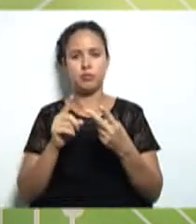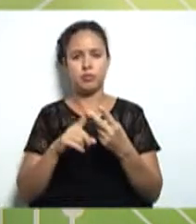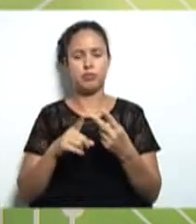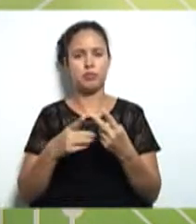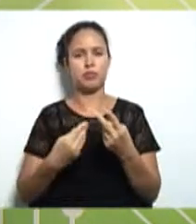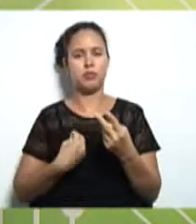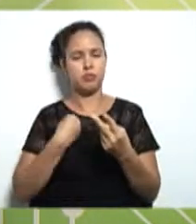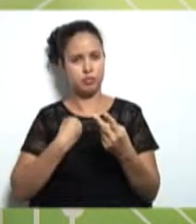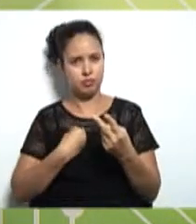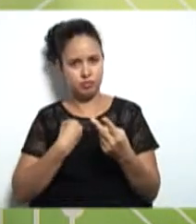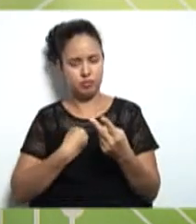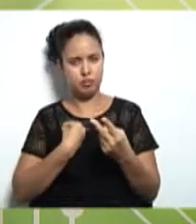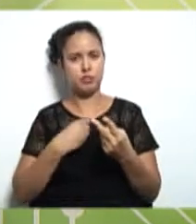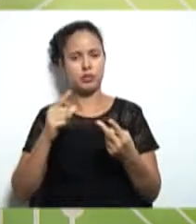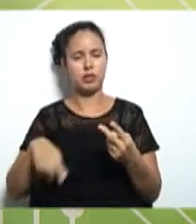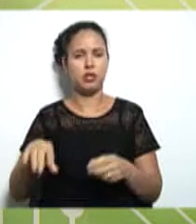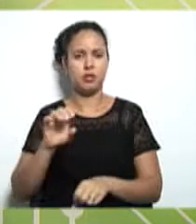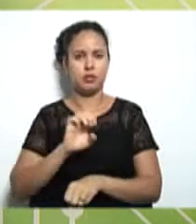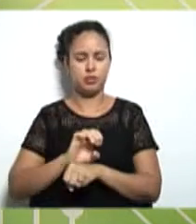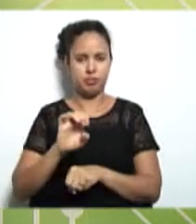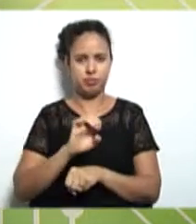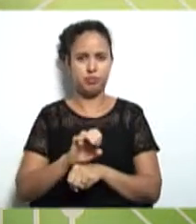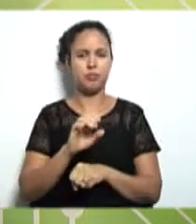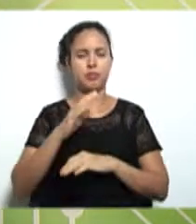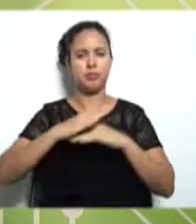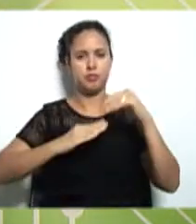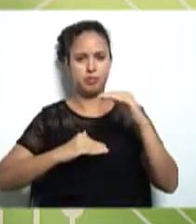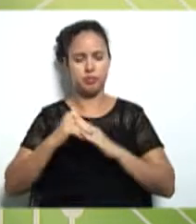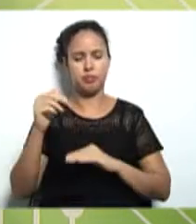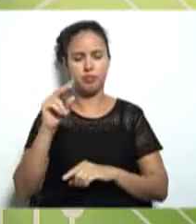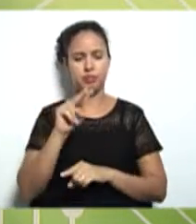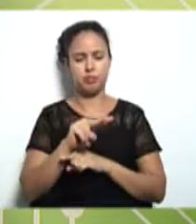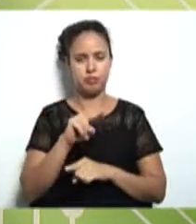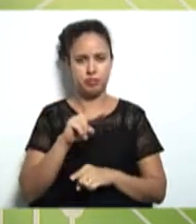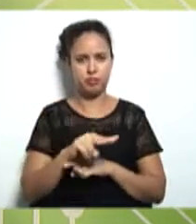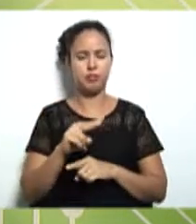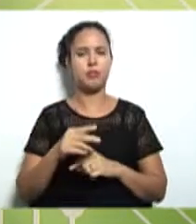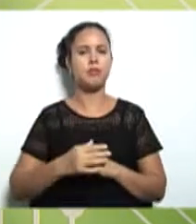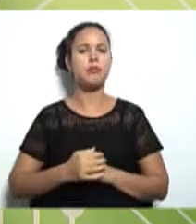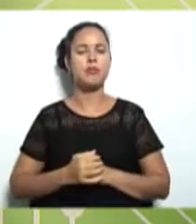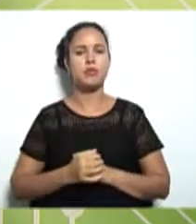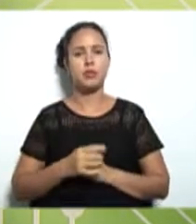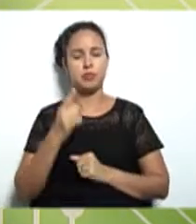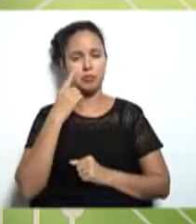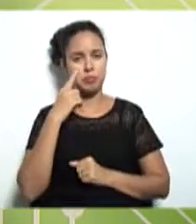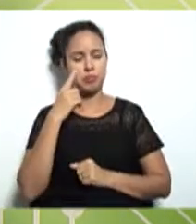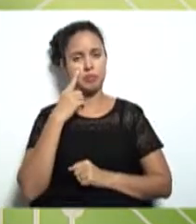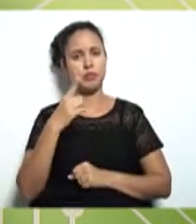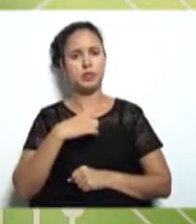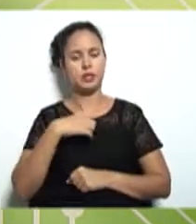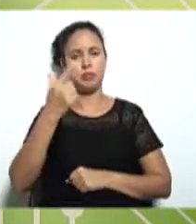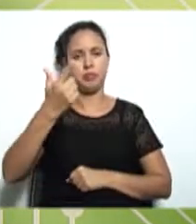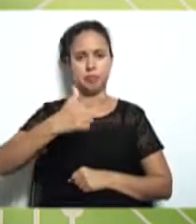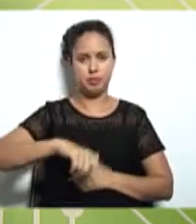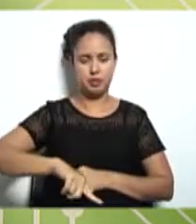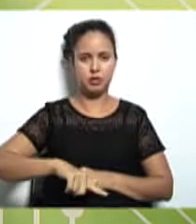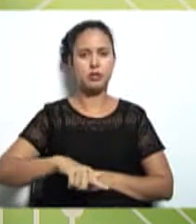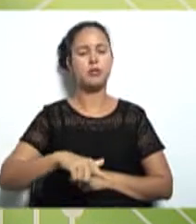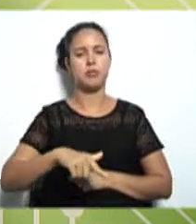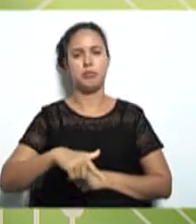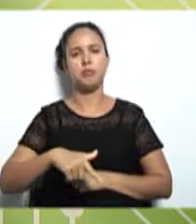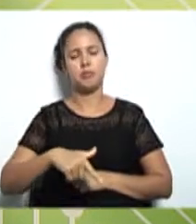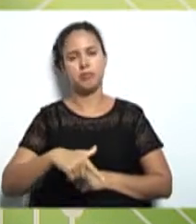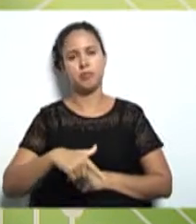questão do estágio profissional supervisionado. Vamos ver se a gente tem mais alguma coisa aí nessas construções do